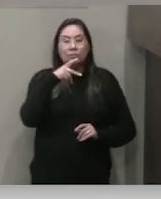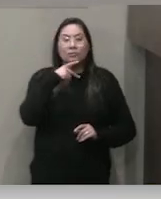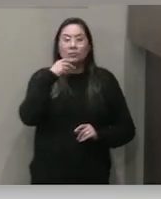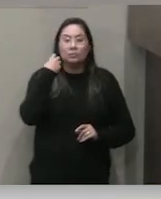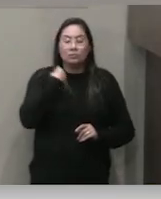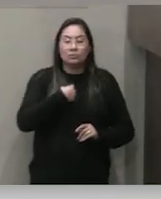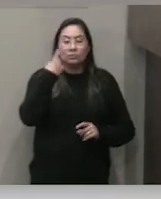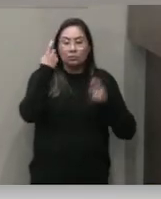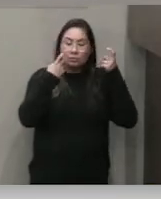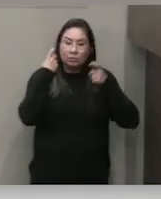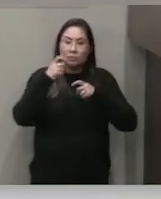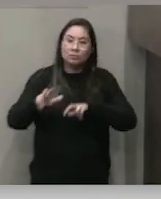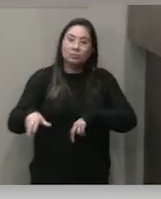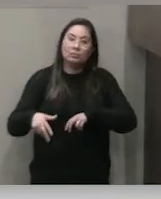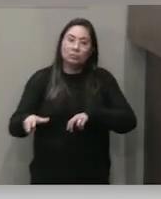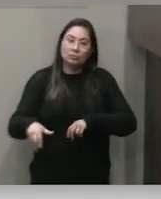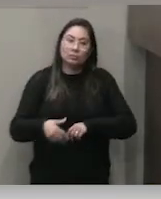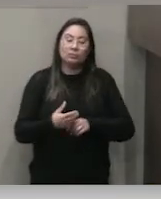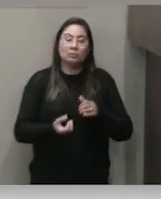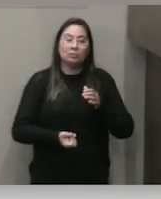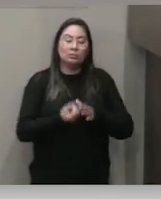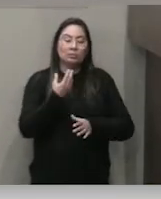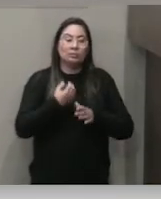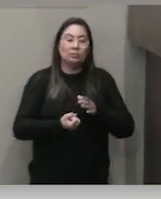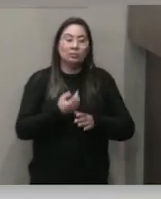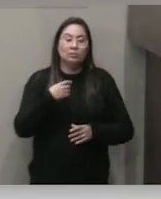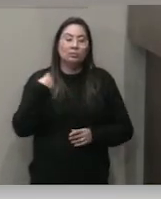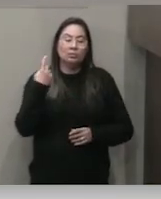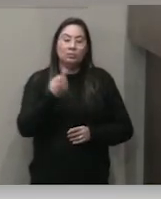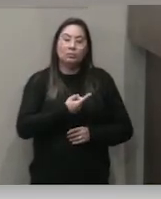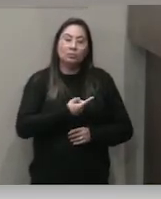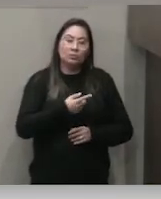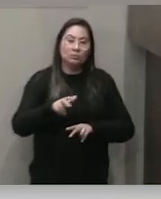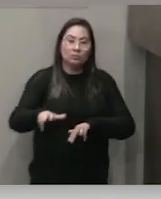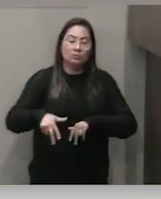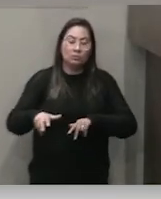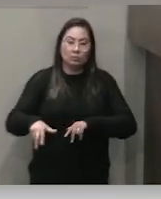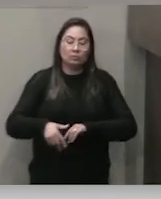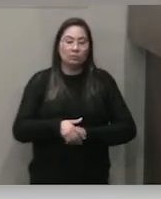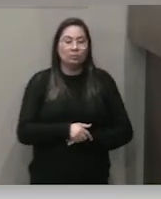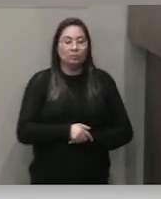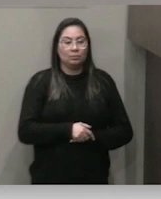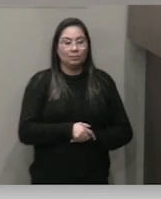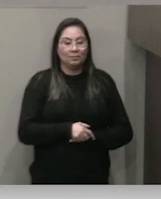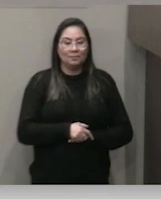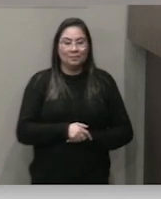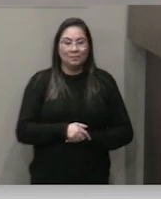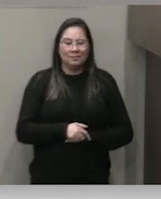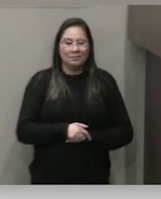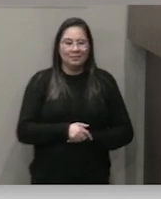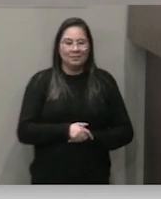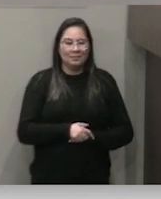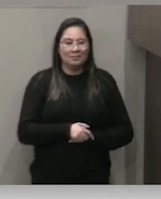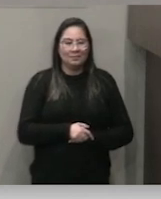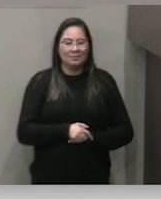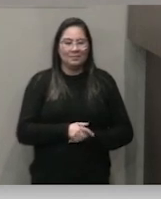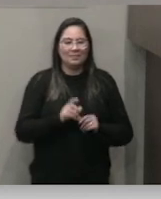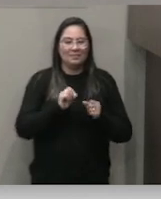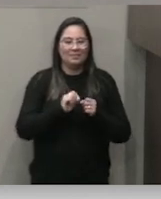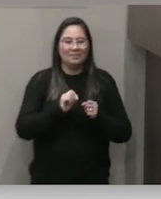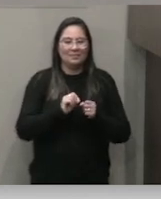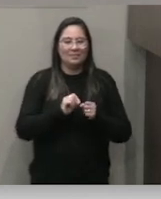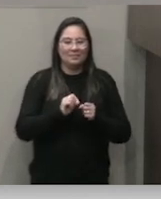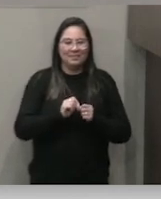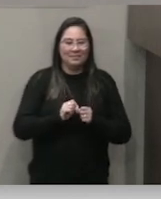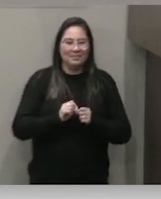interior, está preocupado com a produção do nosso pequeno agricultor. Merlin, fazendo com